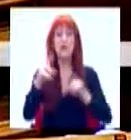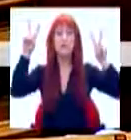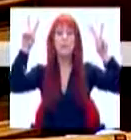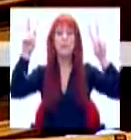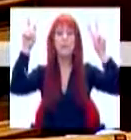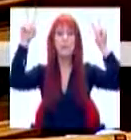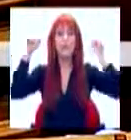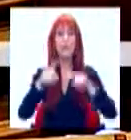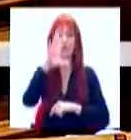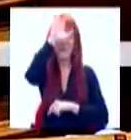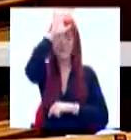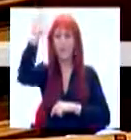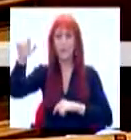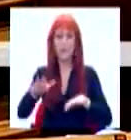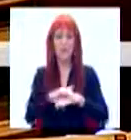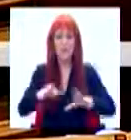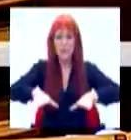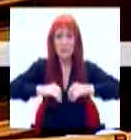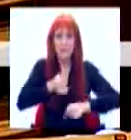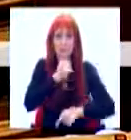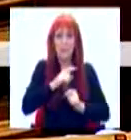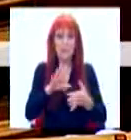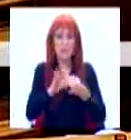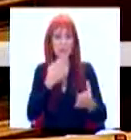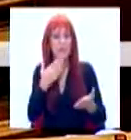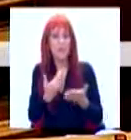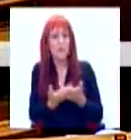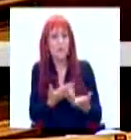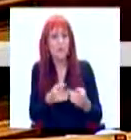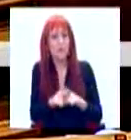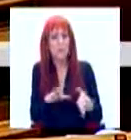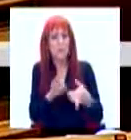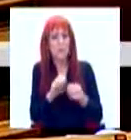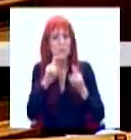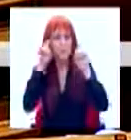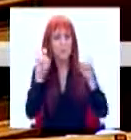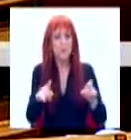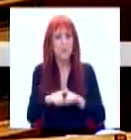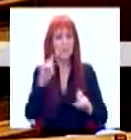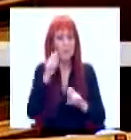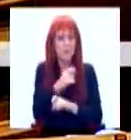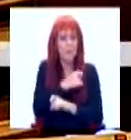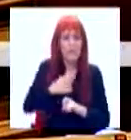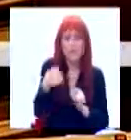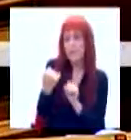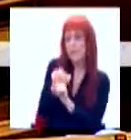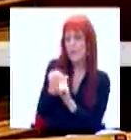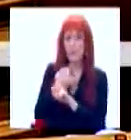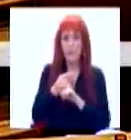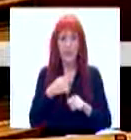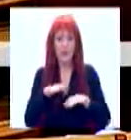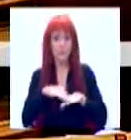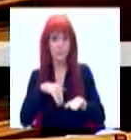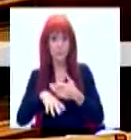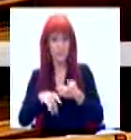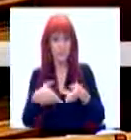citar: os Estados-membros devem adotar as medidas adequadas a assegurar o controle, a inspeção e o exercício das